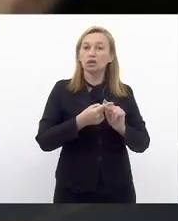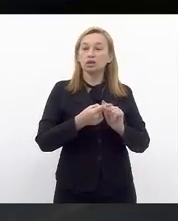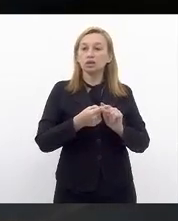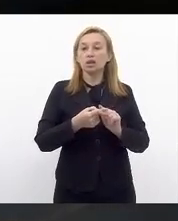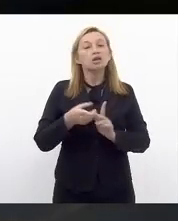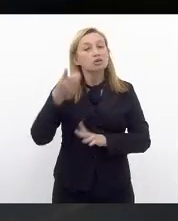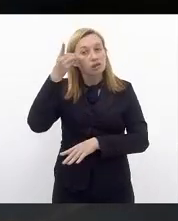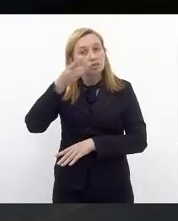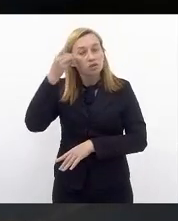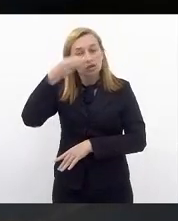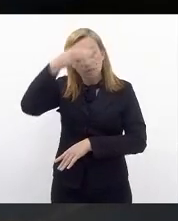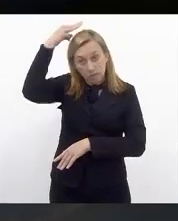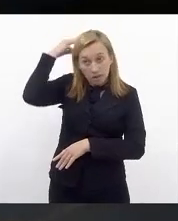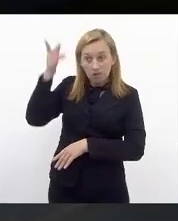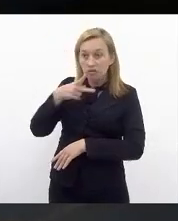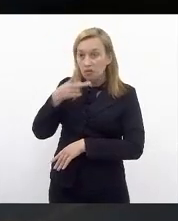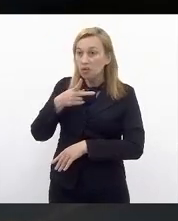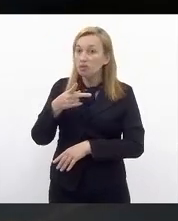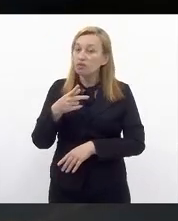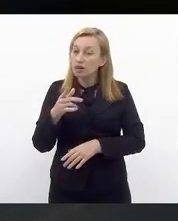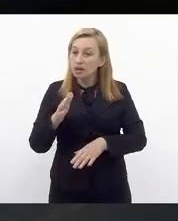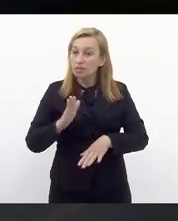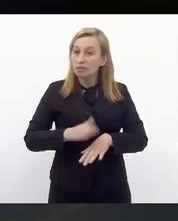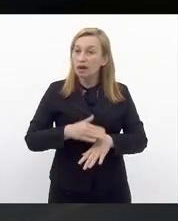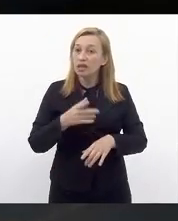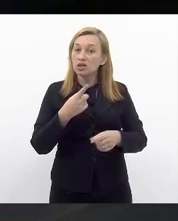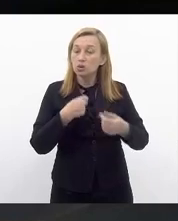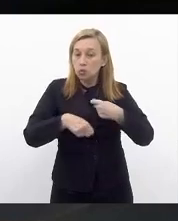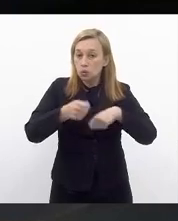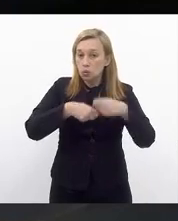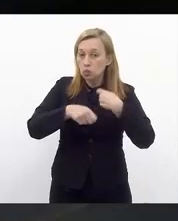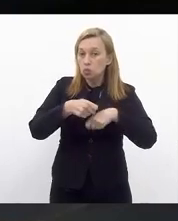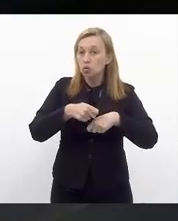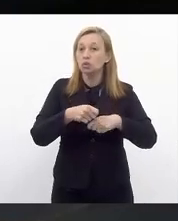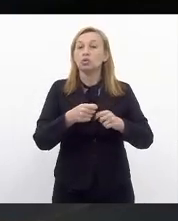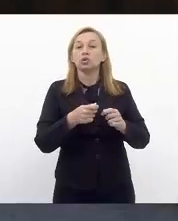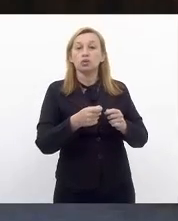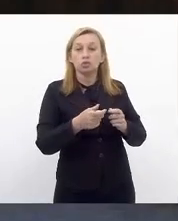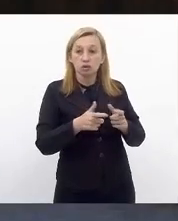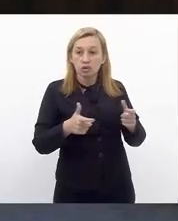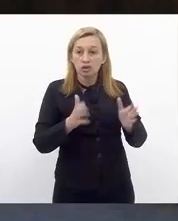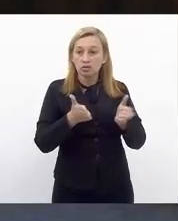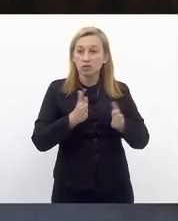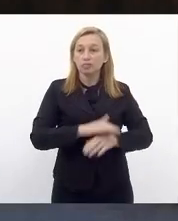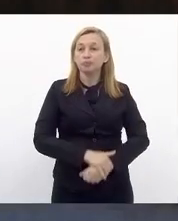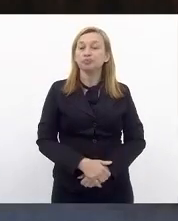aí o deputado Márcio falou a gente vai ter uma extensa agora negociação tá